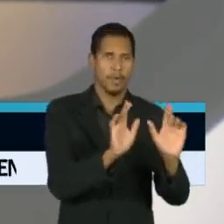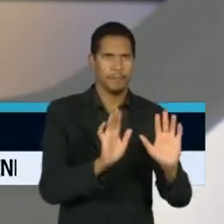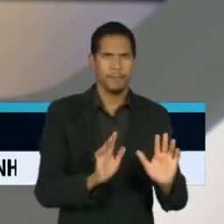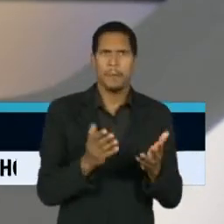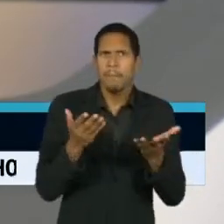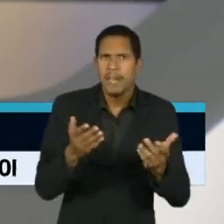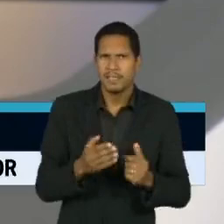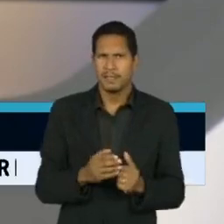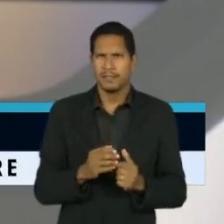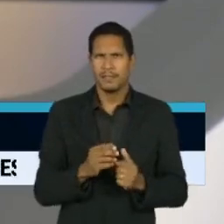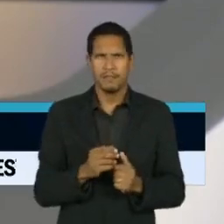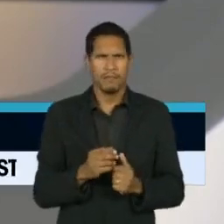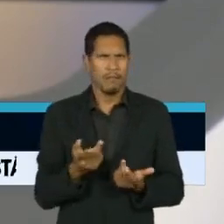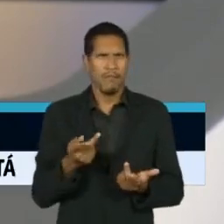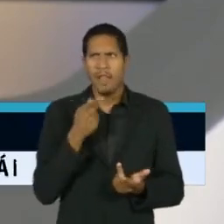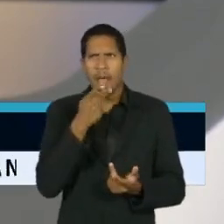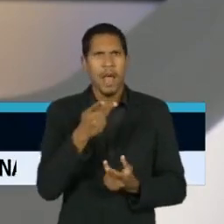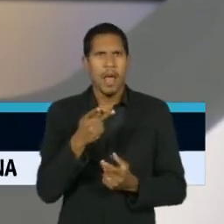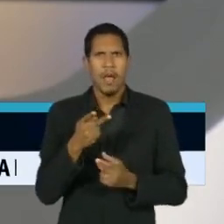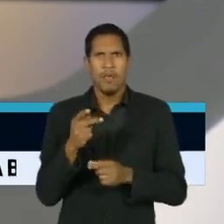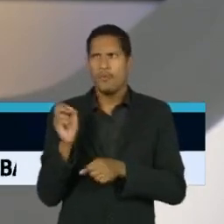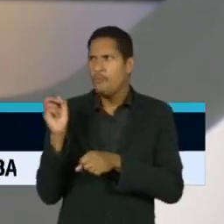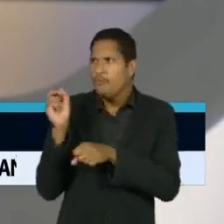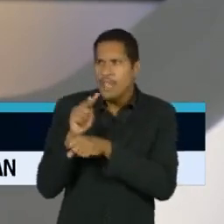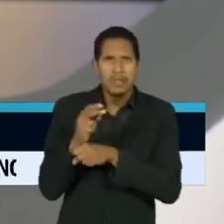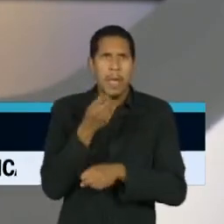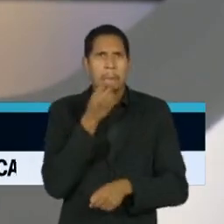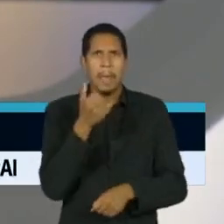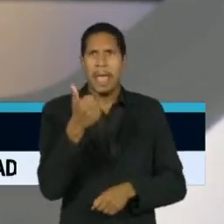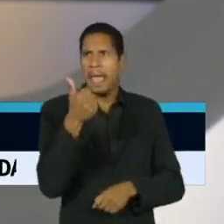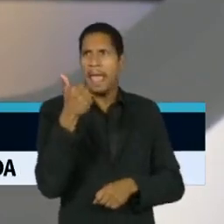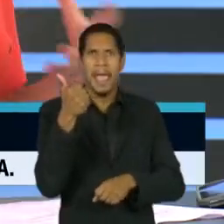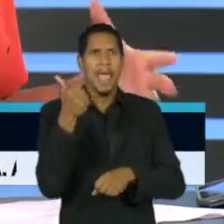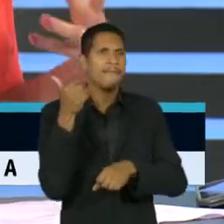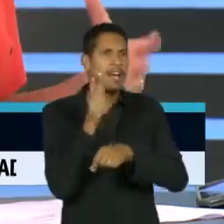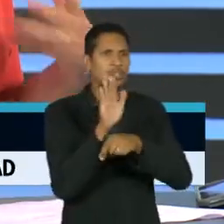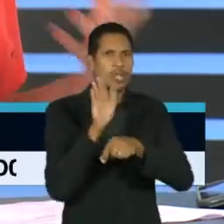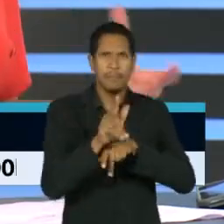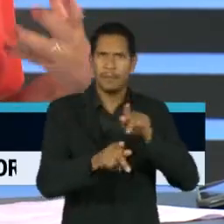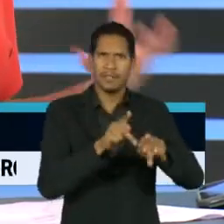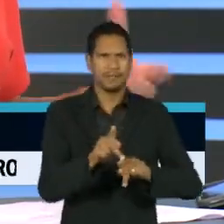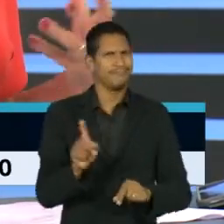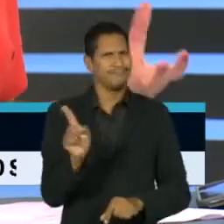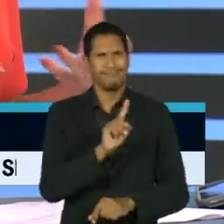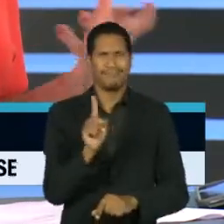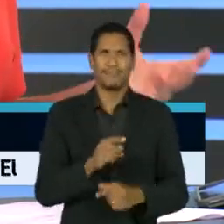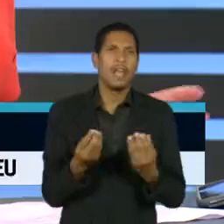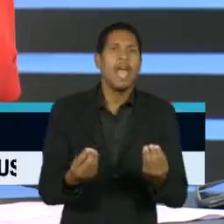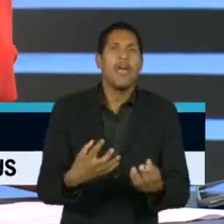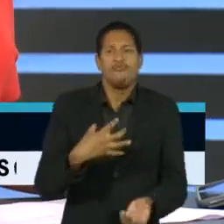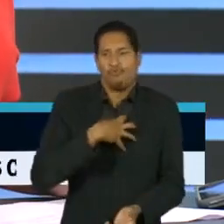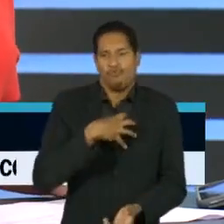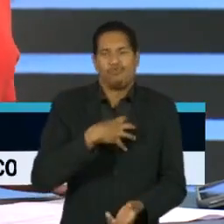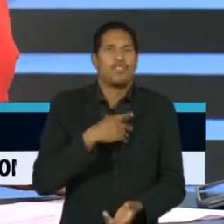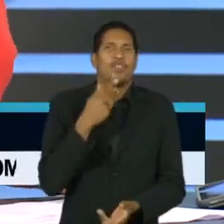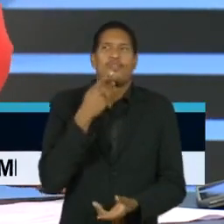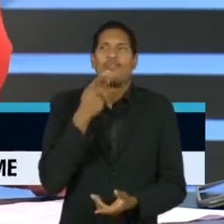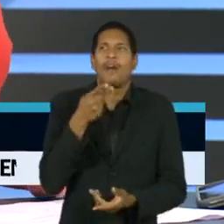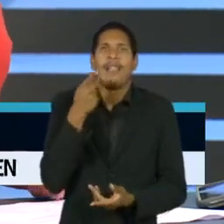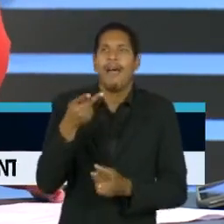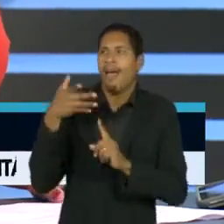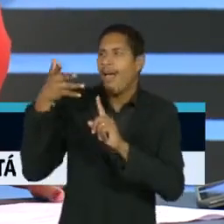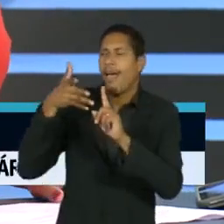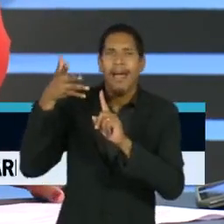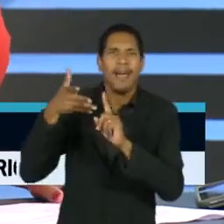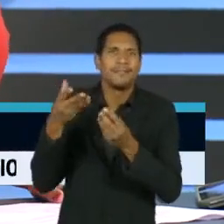vírus é bem vindo para mim a população quer dizer não falta um pouco dos outros ficam de colocar falta sua